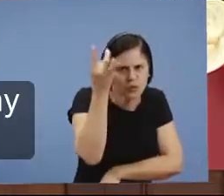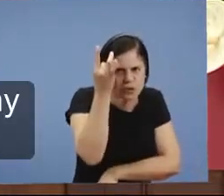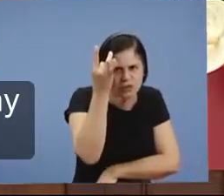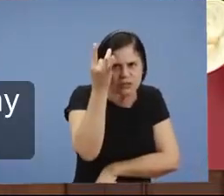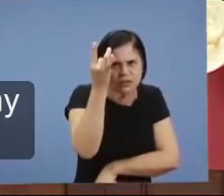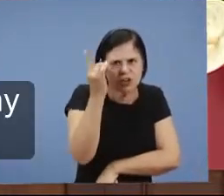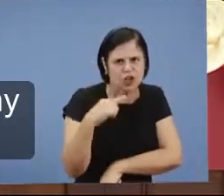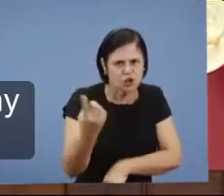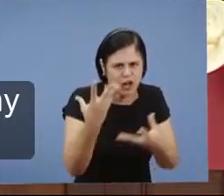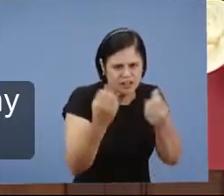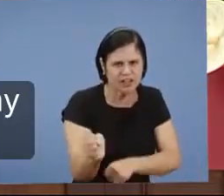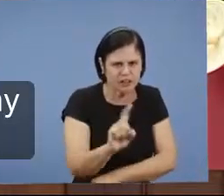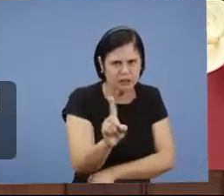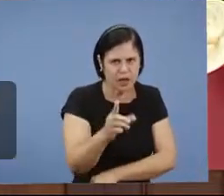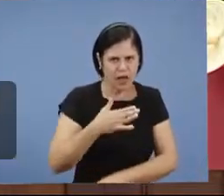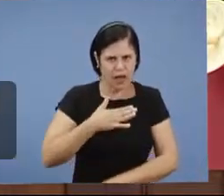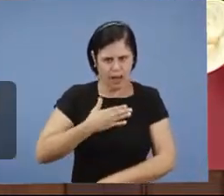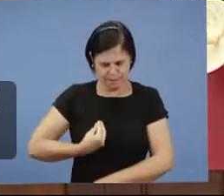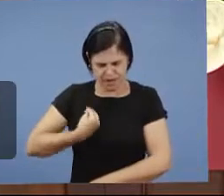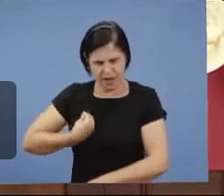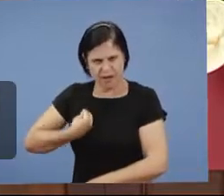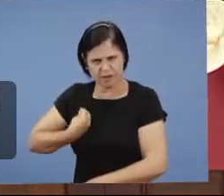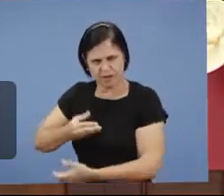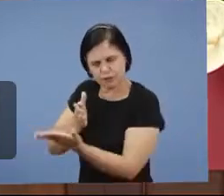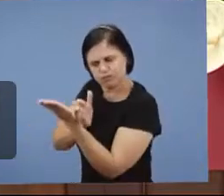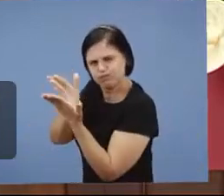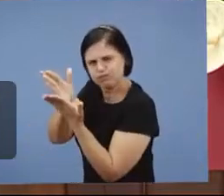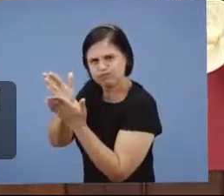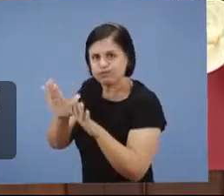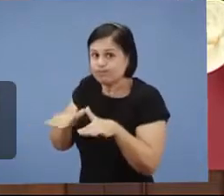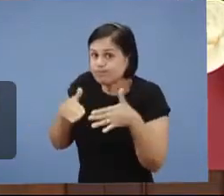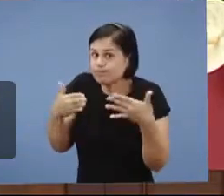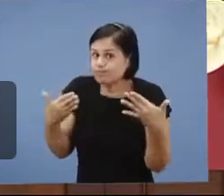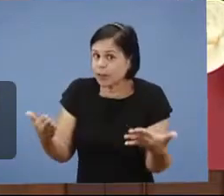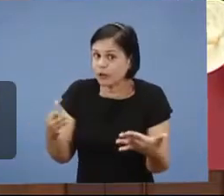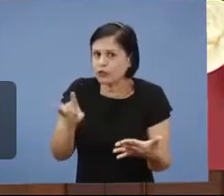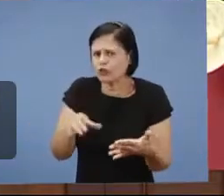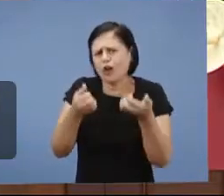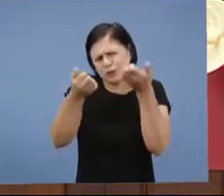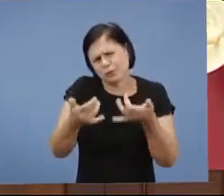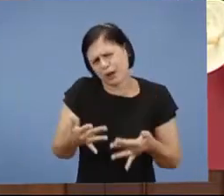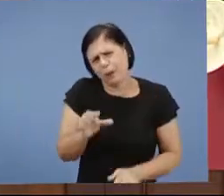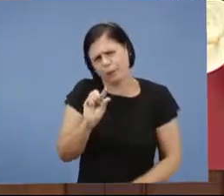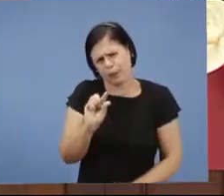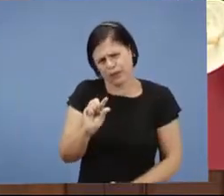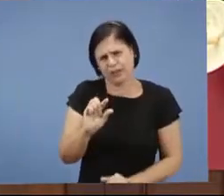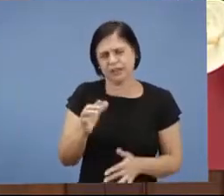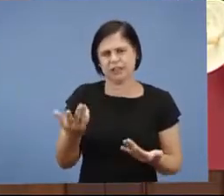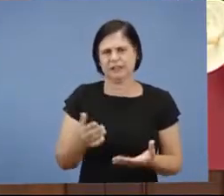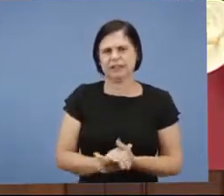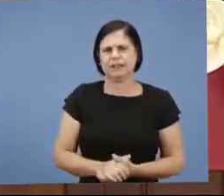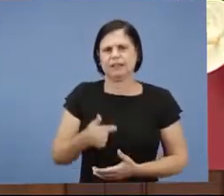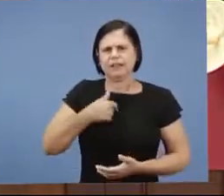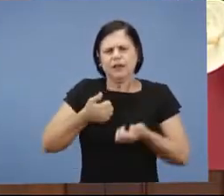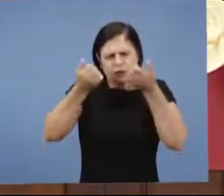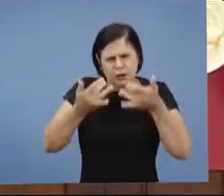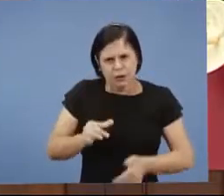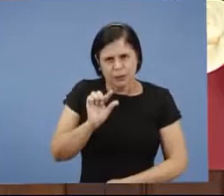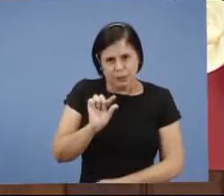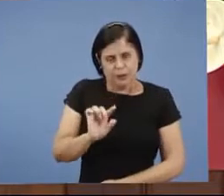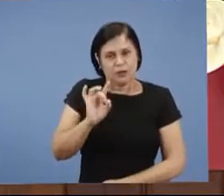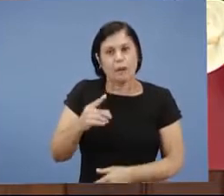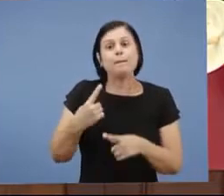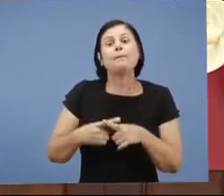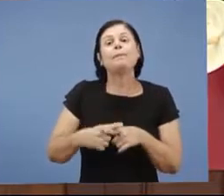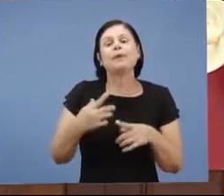determinando a minha caminhada, a minha jornada. Portanto, irmãos, estamos dando uma pequena explicação. Eu estou dando essa pequena explicação,